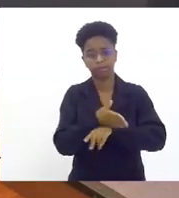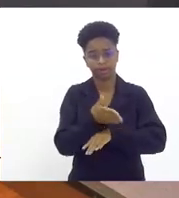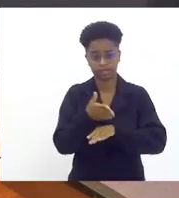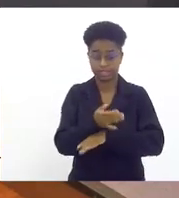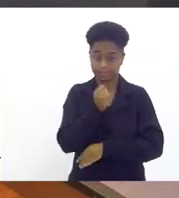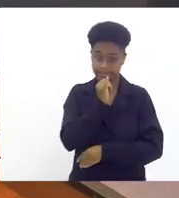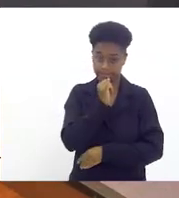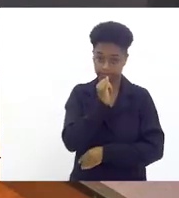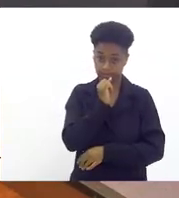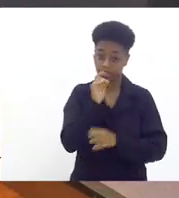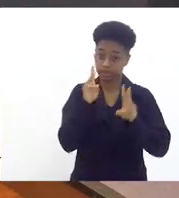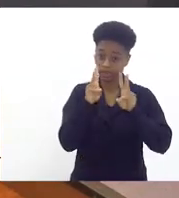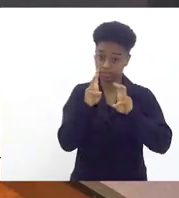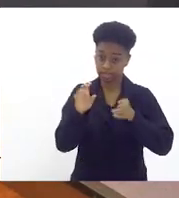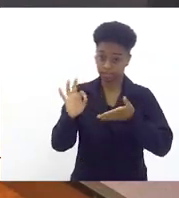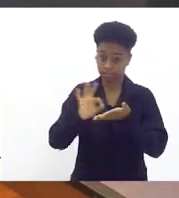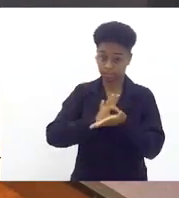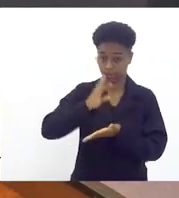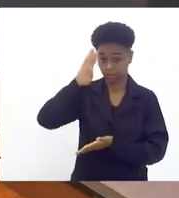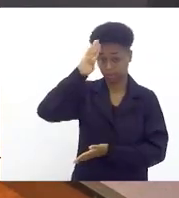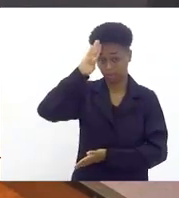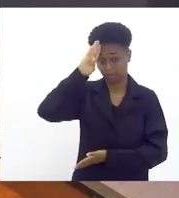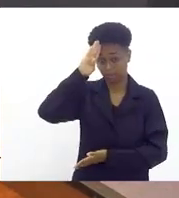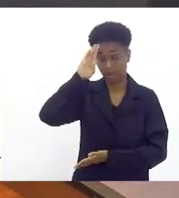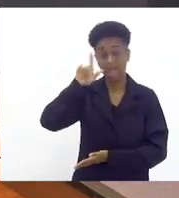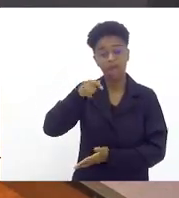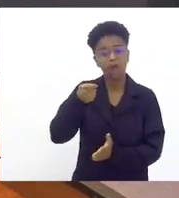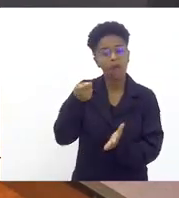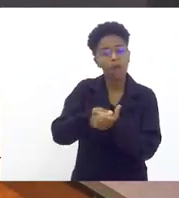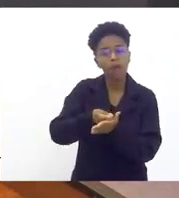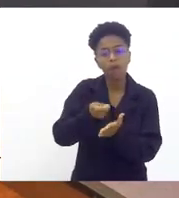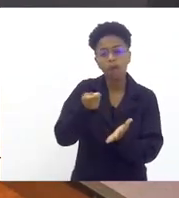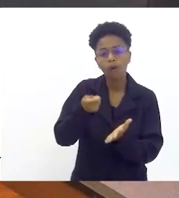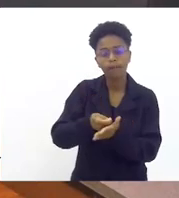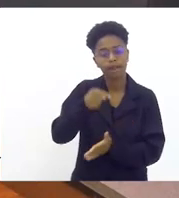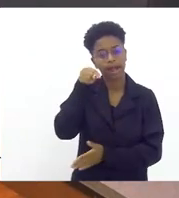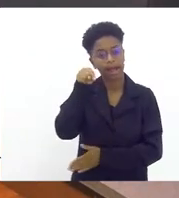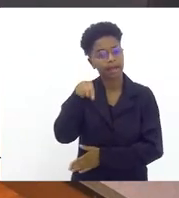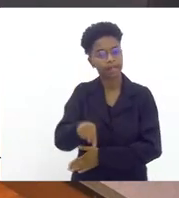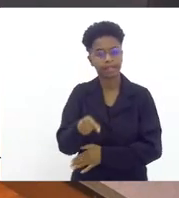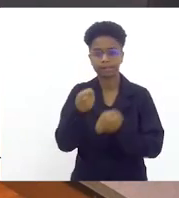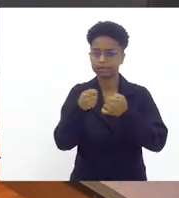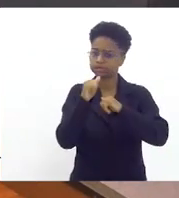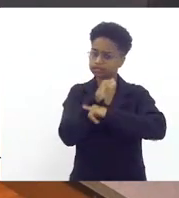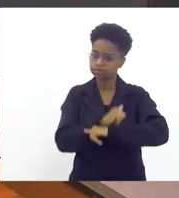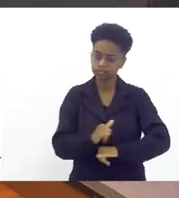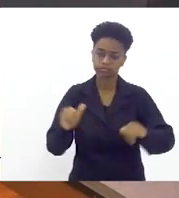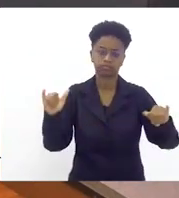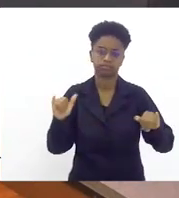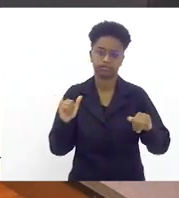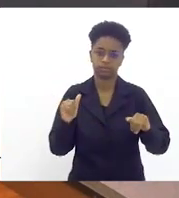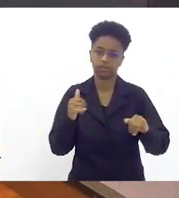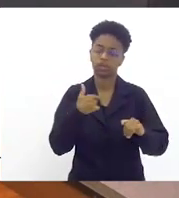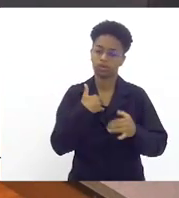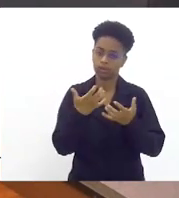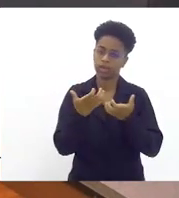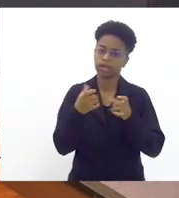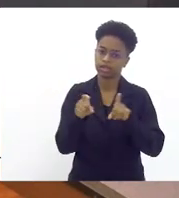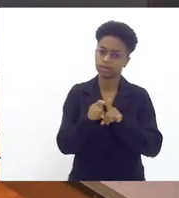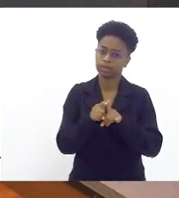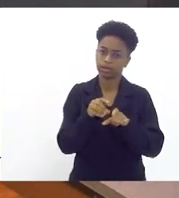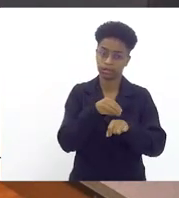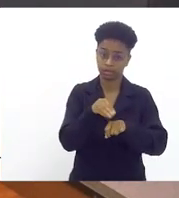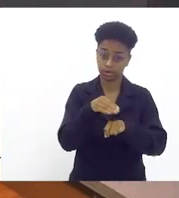questão do alistamento militar. É obrigação desta mandata se pronunciar. Eu queria agora dar um informe para a